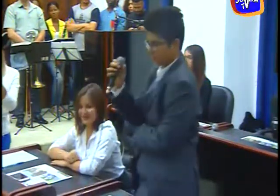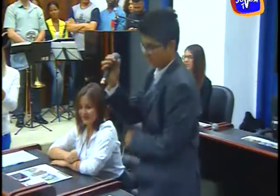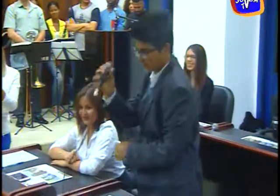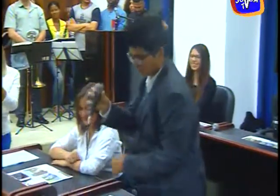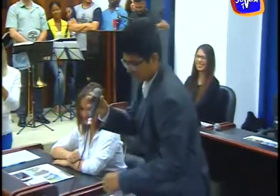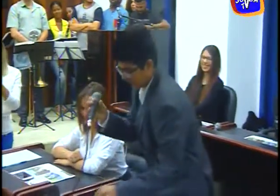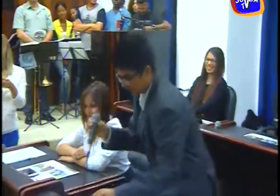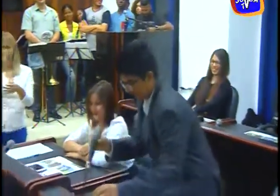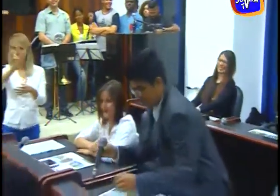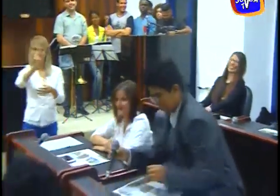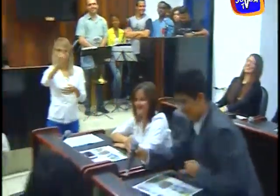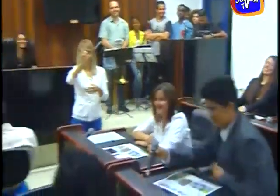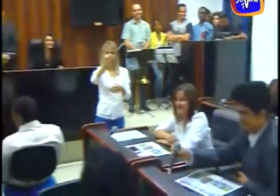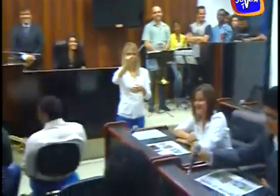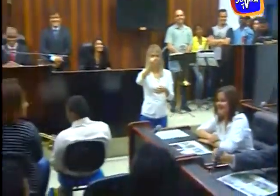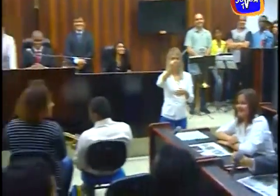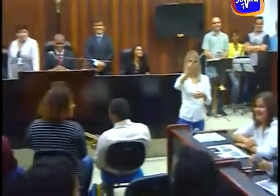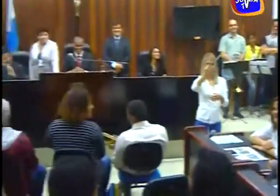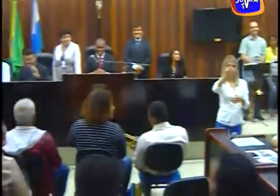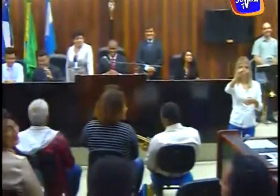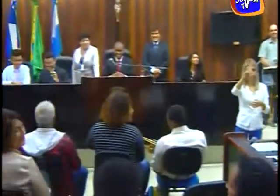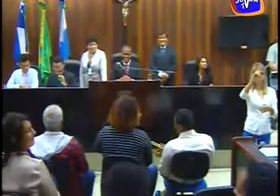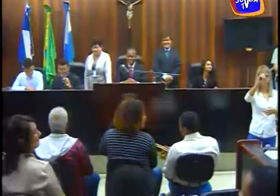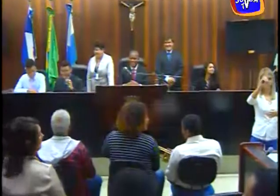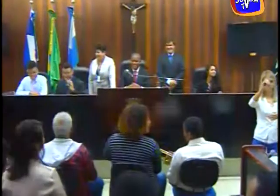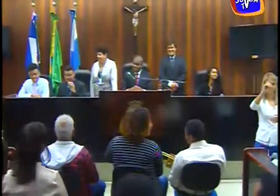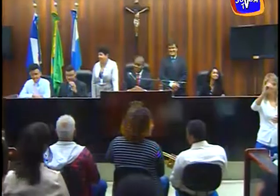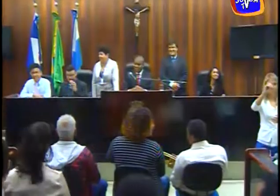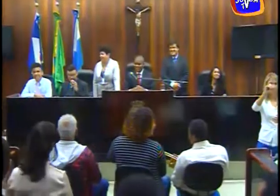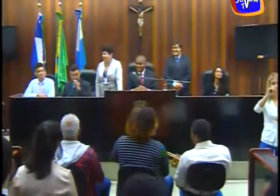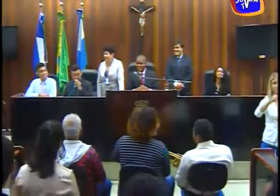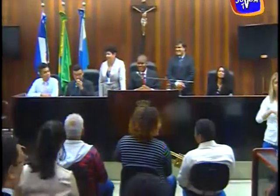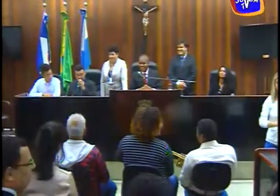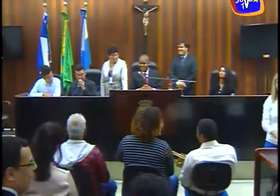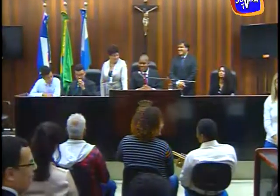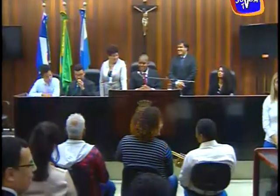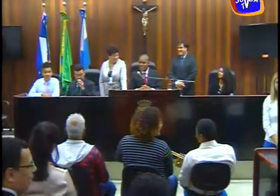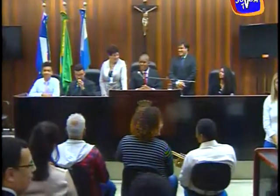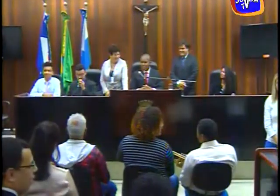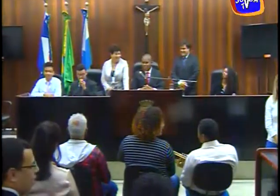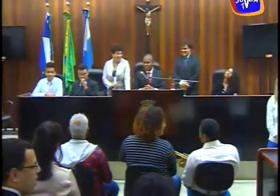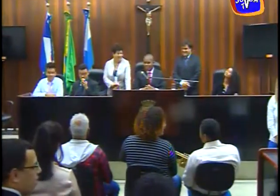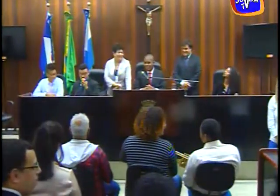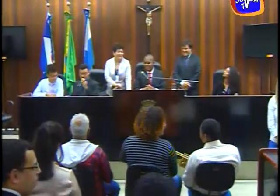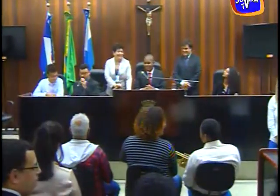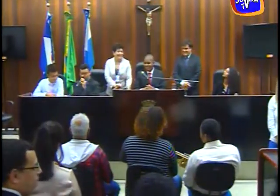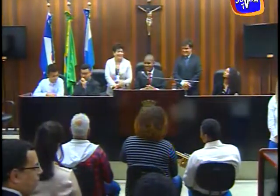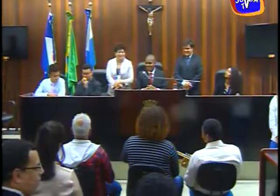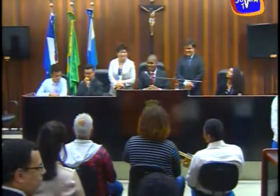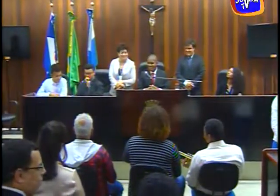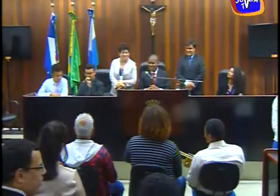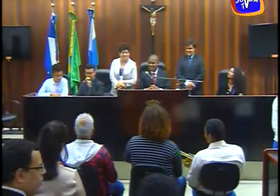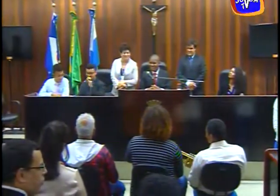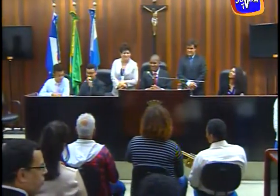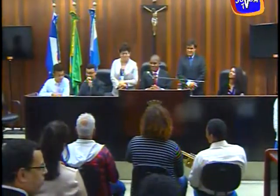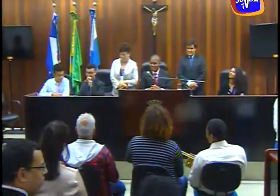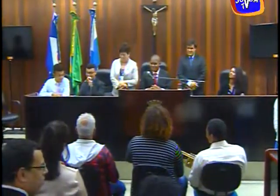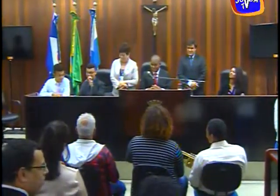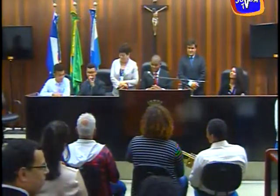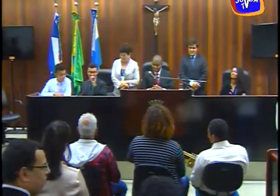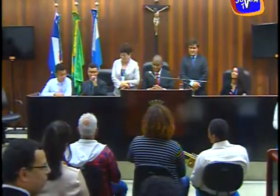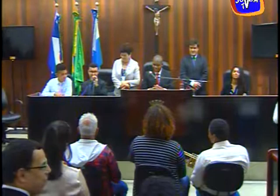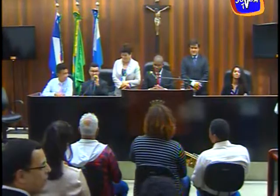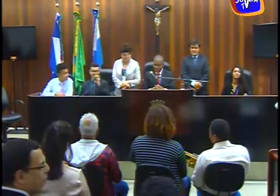Saulo. Com com a palavra o nobre vereador Gabriel